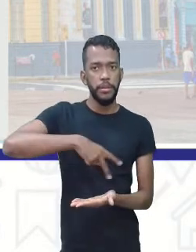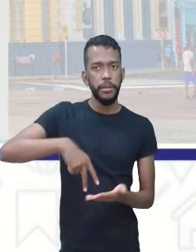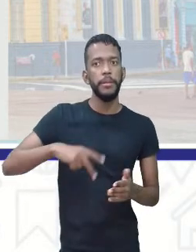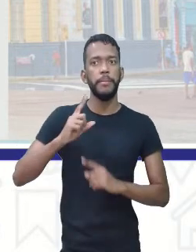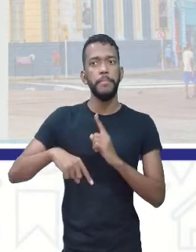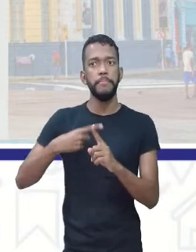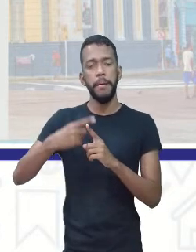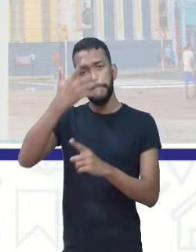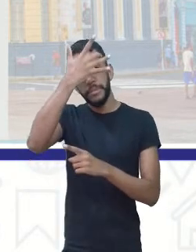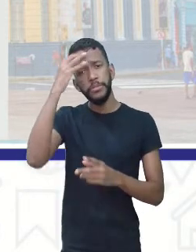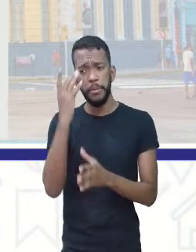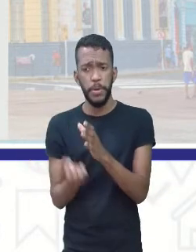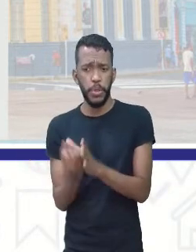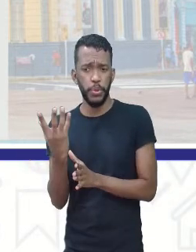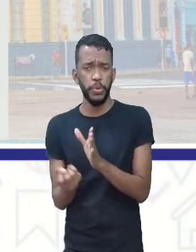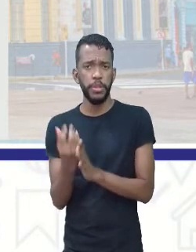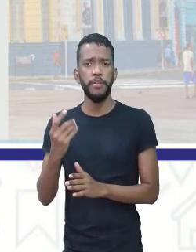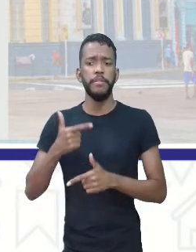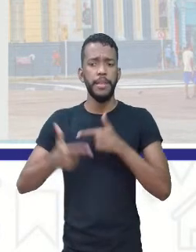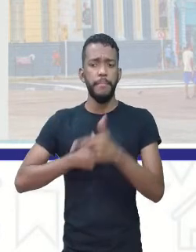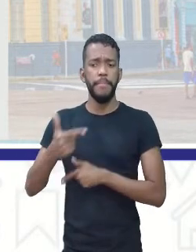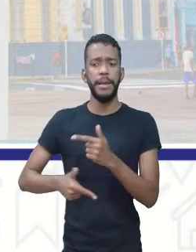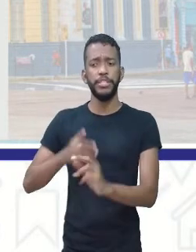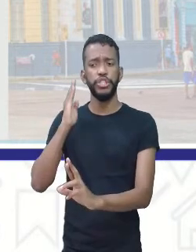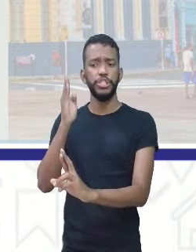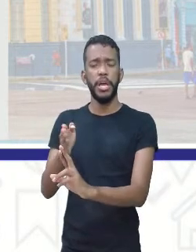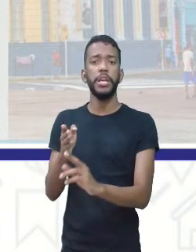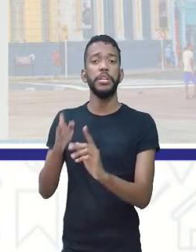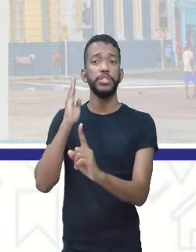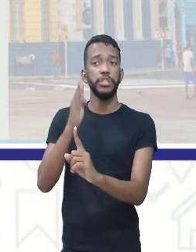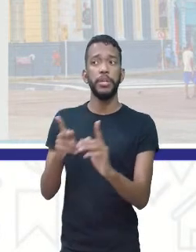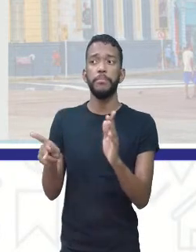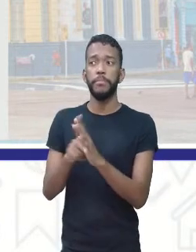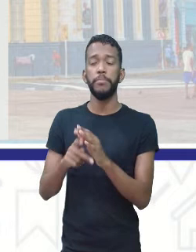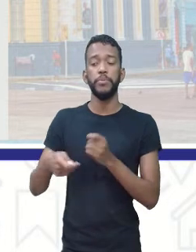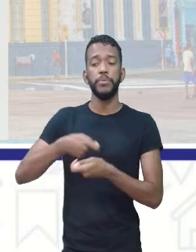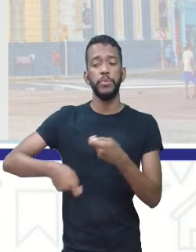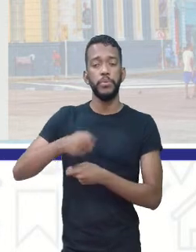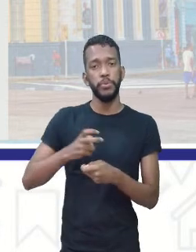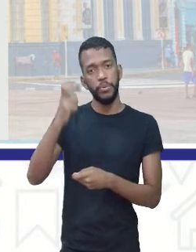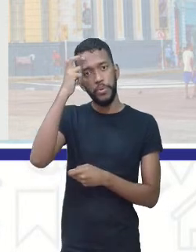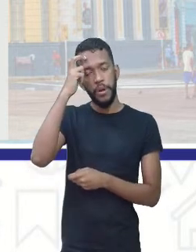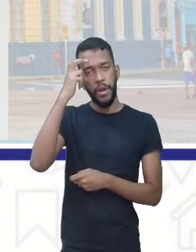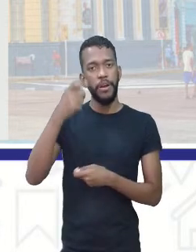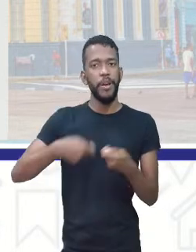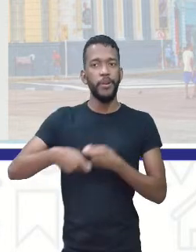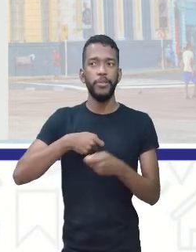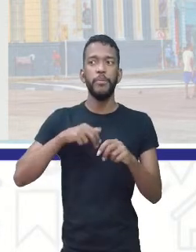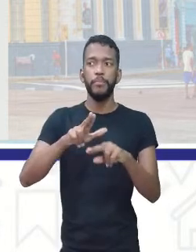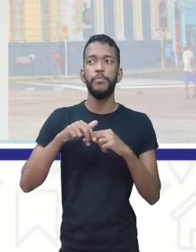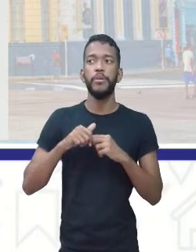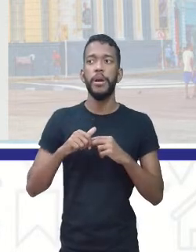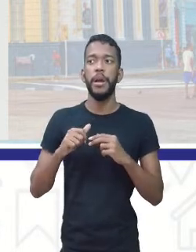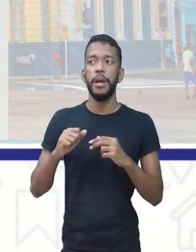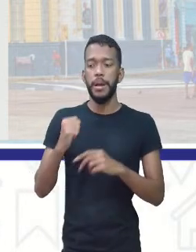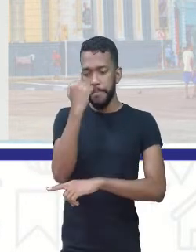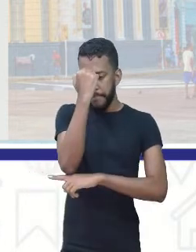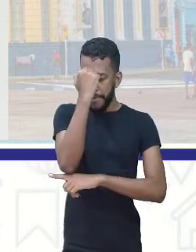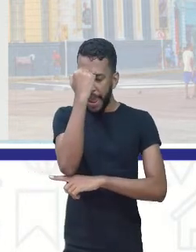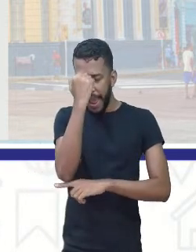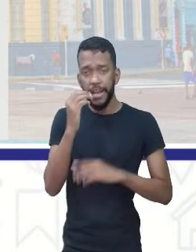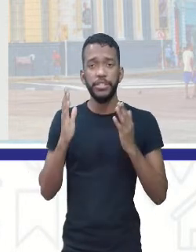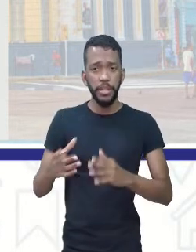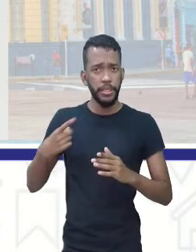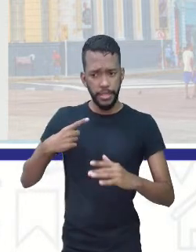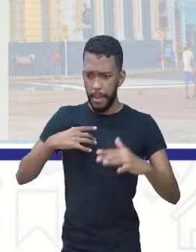cadeia produtiva que atua direto ou indiretamente no ciclo cultural e econômico. Por quê? Porque o brega movimenta toda uma